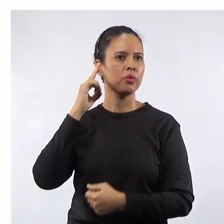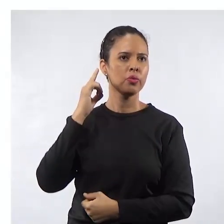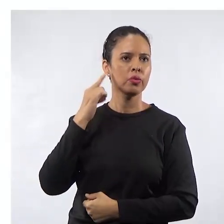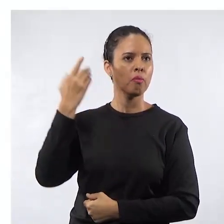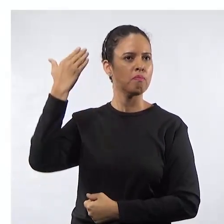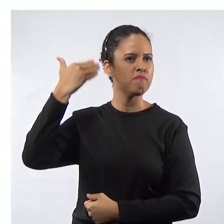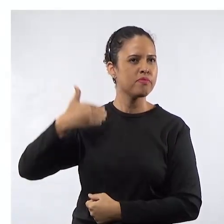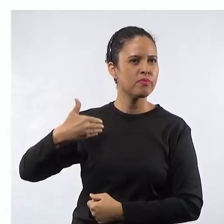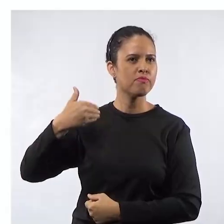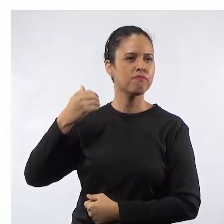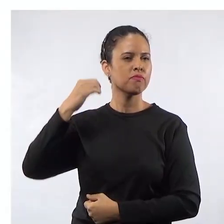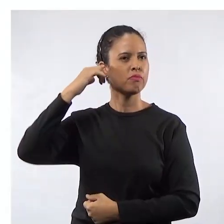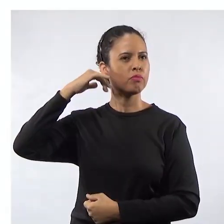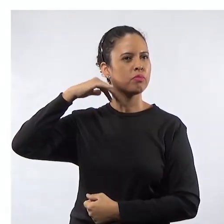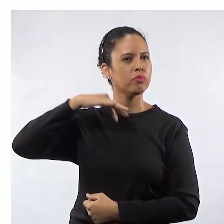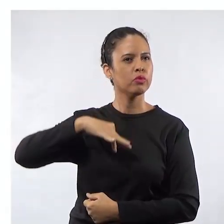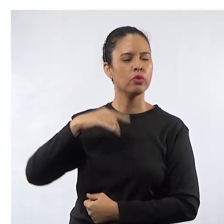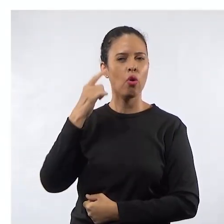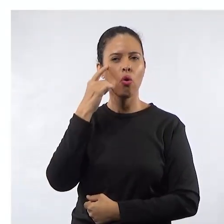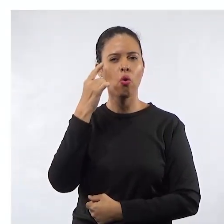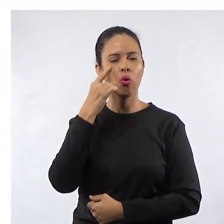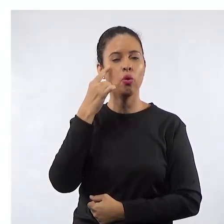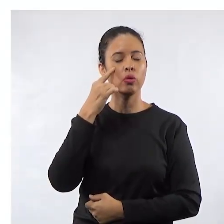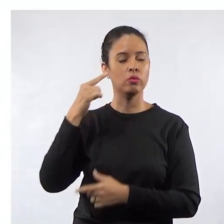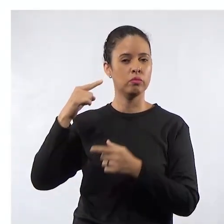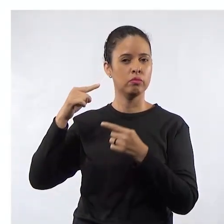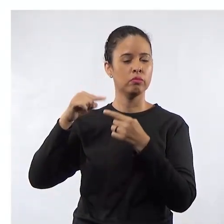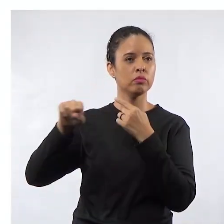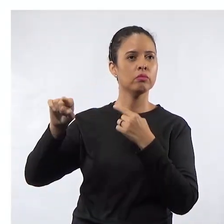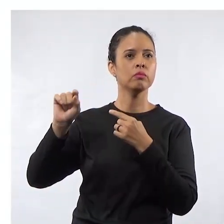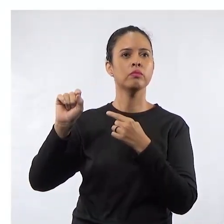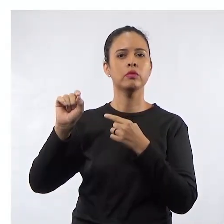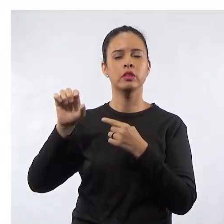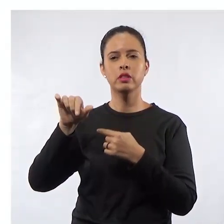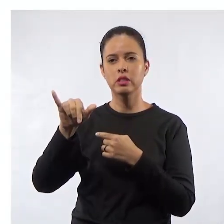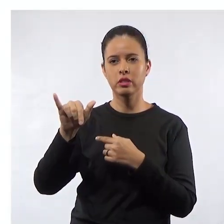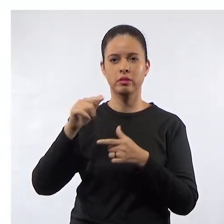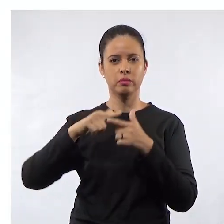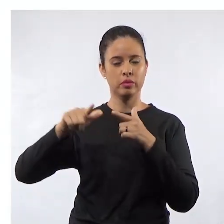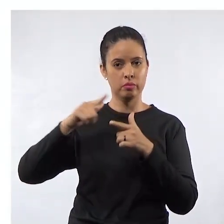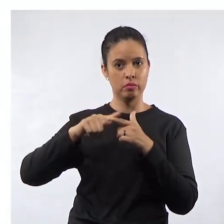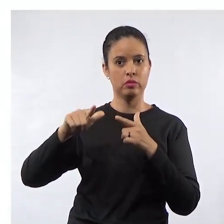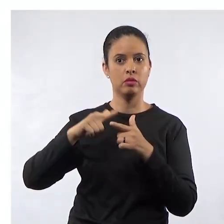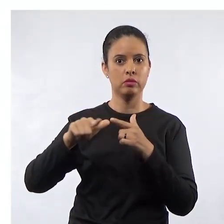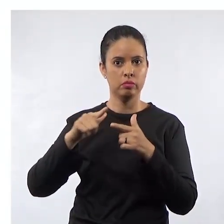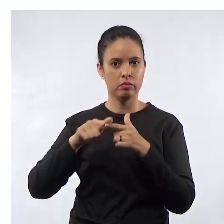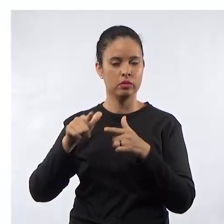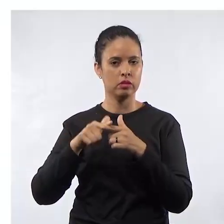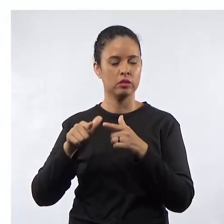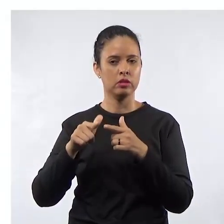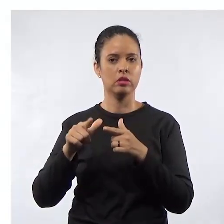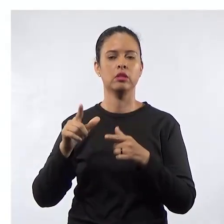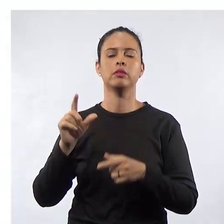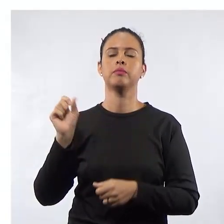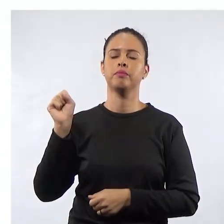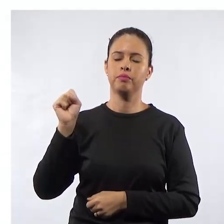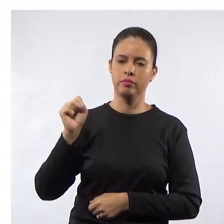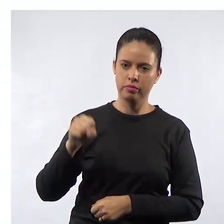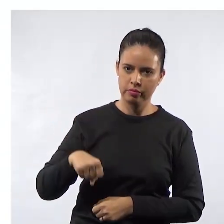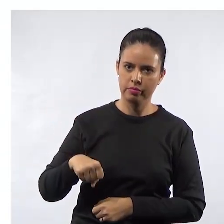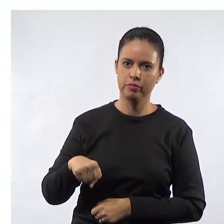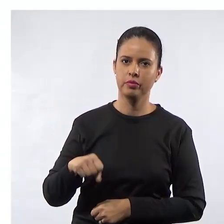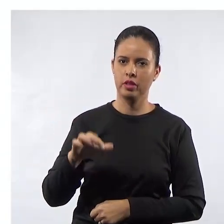orelha, por exemplo, machucou meu olho, não importa. Se teve alguma lesão física na pessoa, de